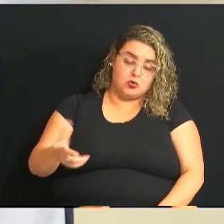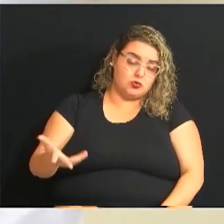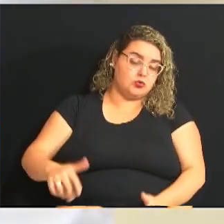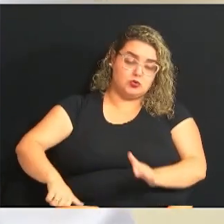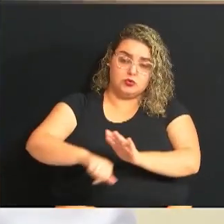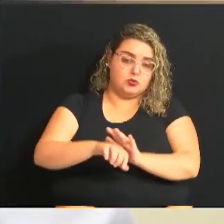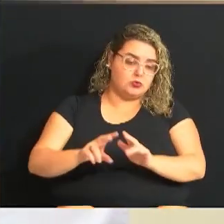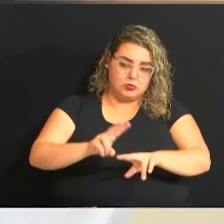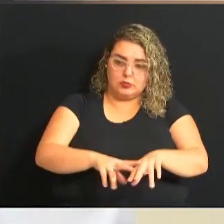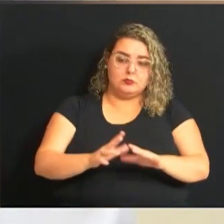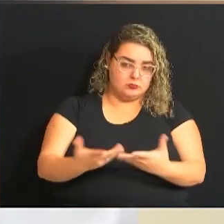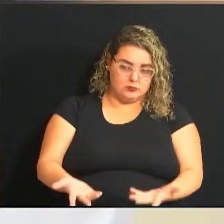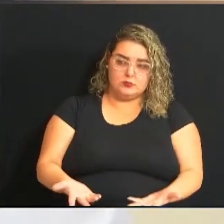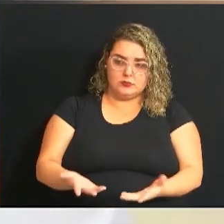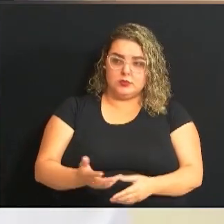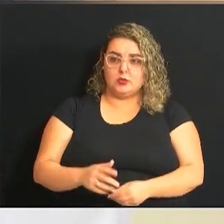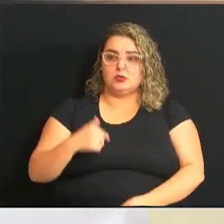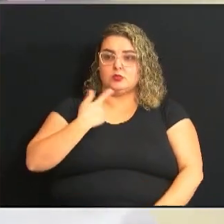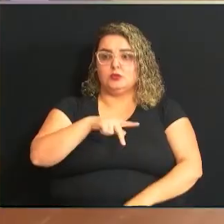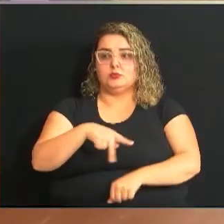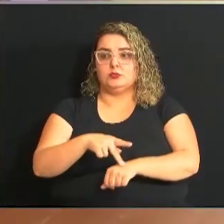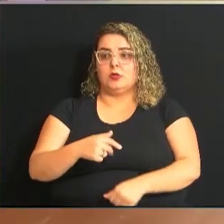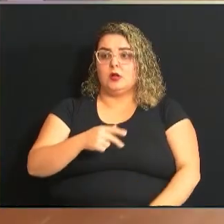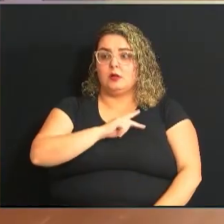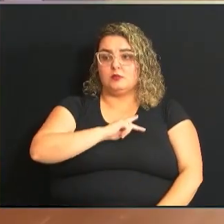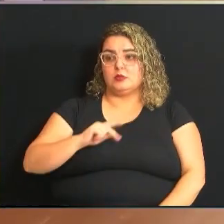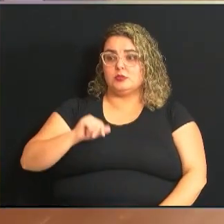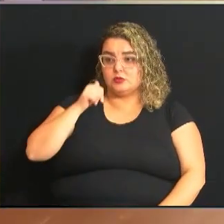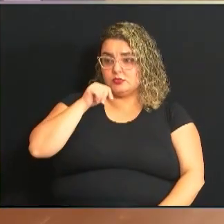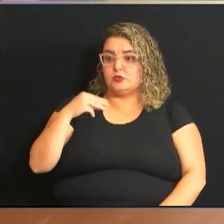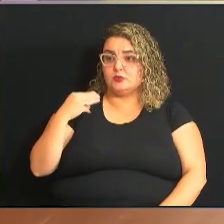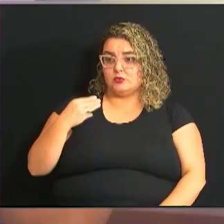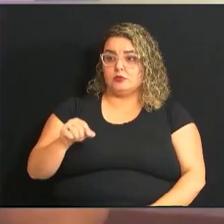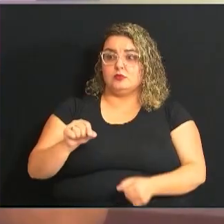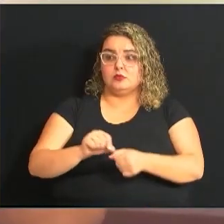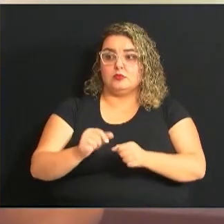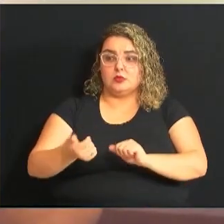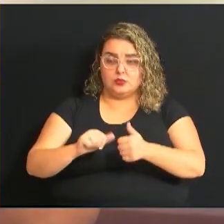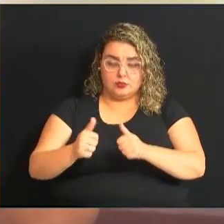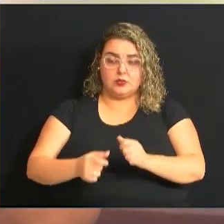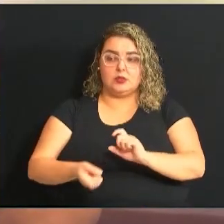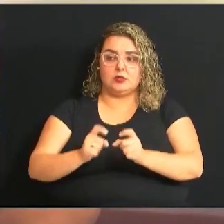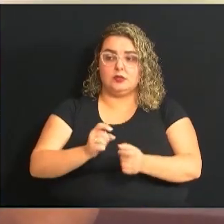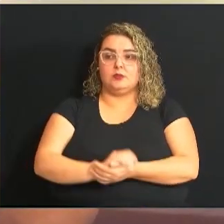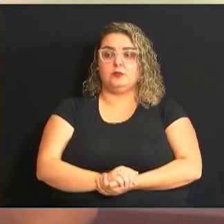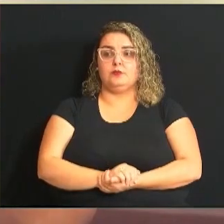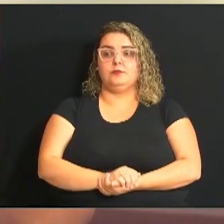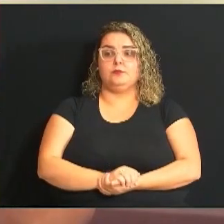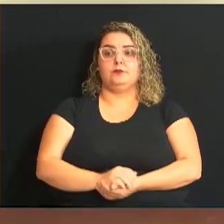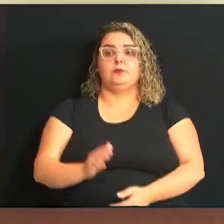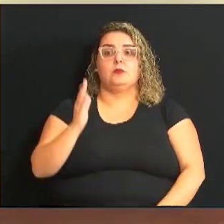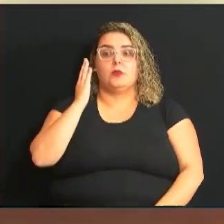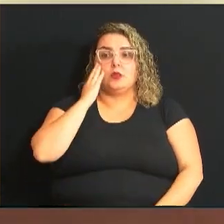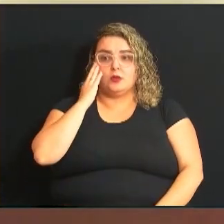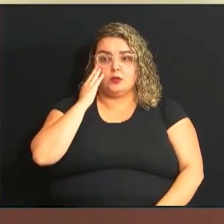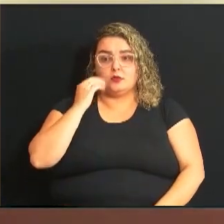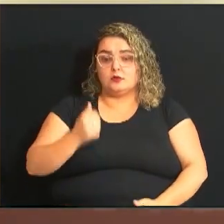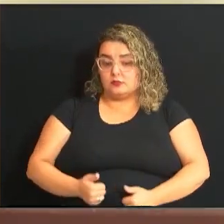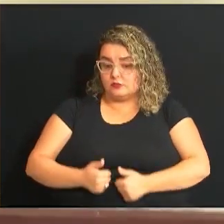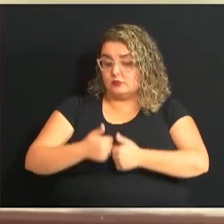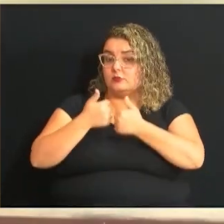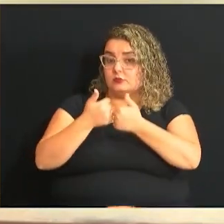evidentemente, criminalizadas no nosso país. A presidente da comissão, Mariana Conte, fez um balanço da reunião. Eu